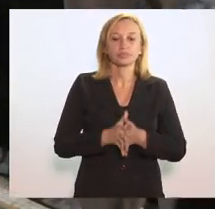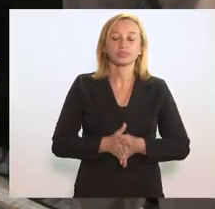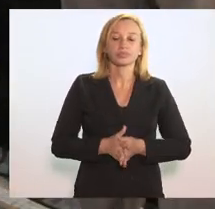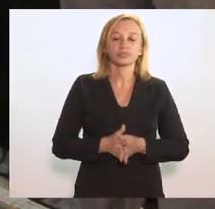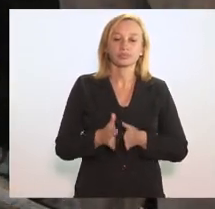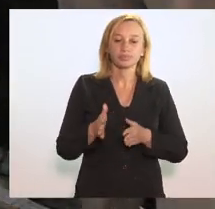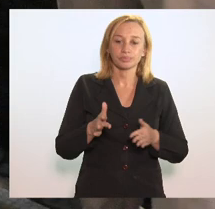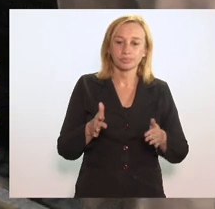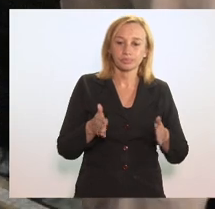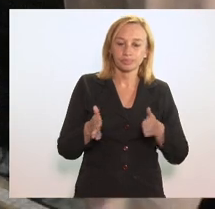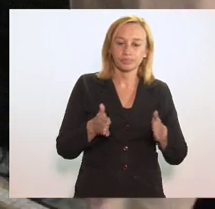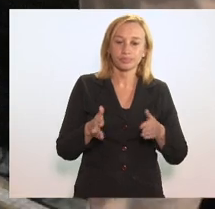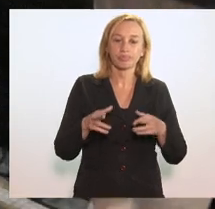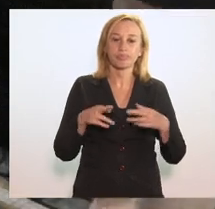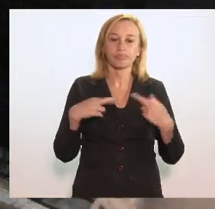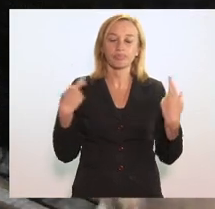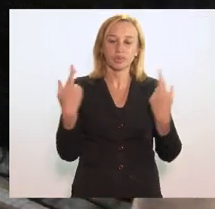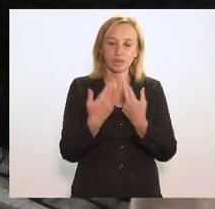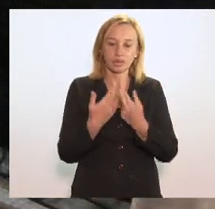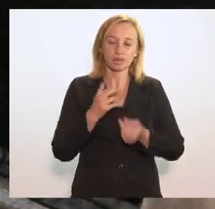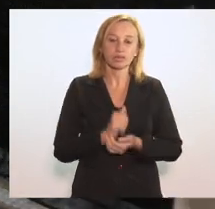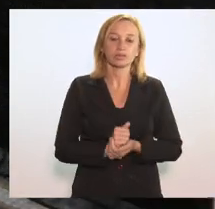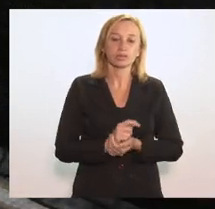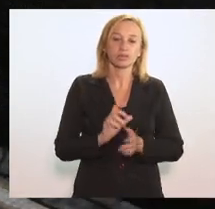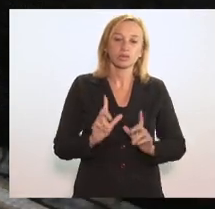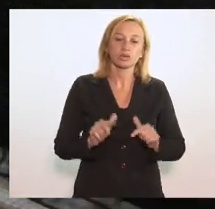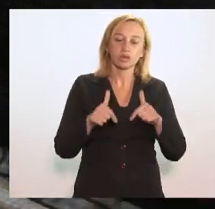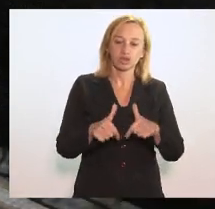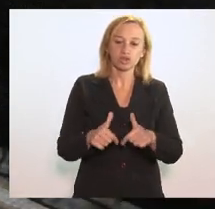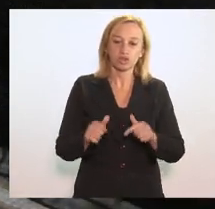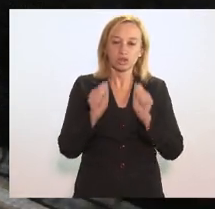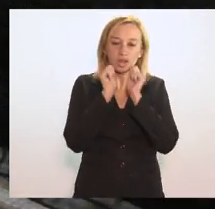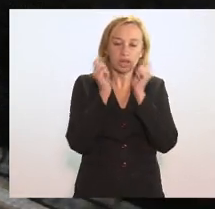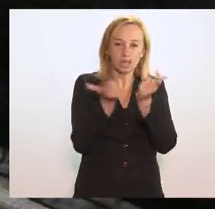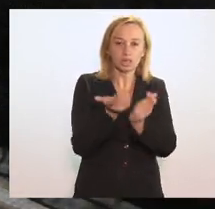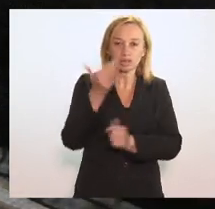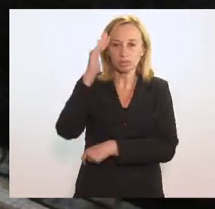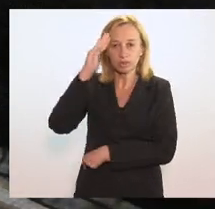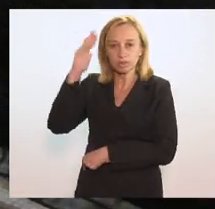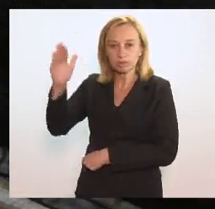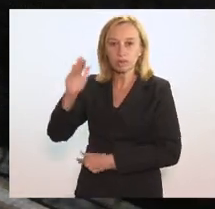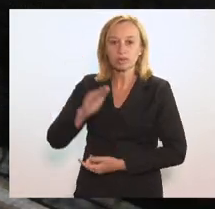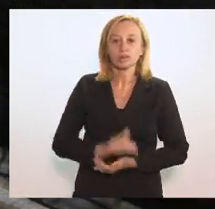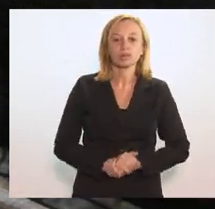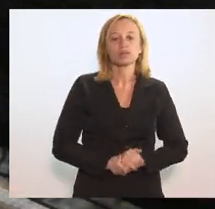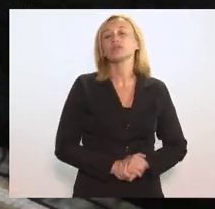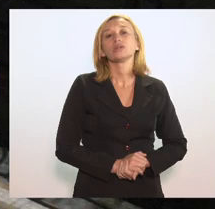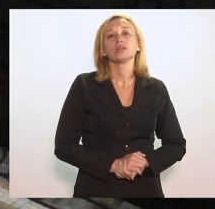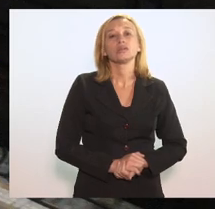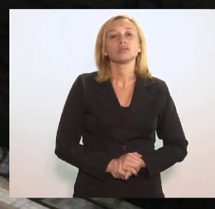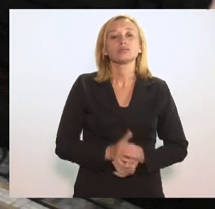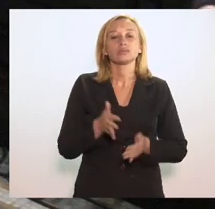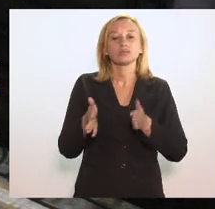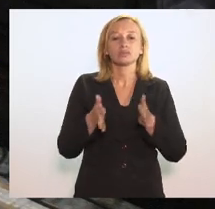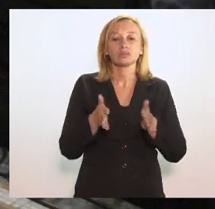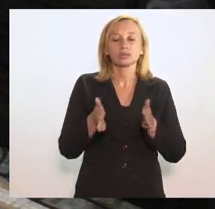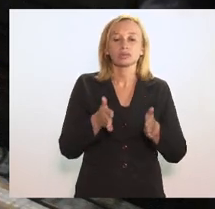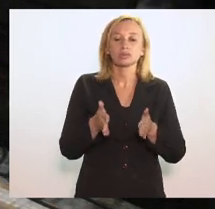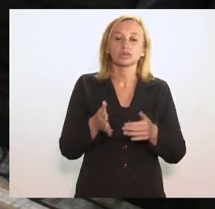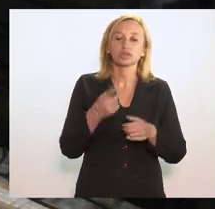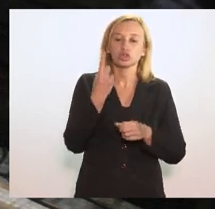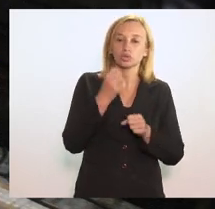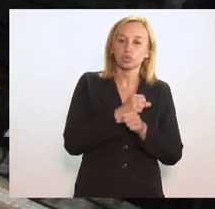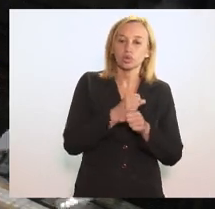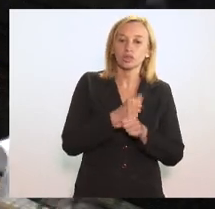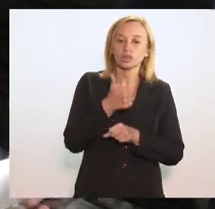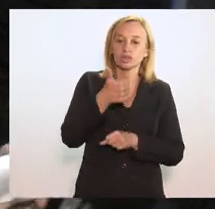a reunião que se realizou, cuja atuação da Alerj vai ser fundamental para que, num prazo de um ano,